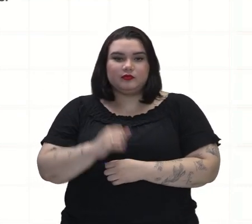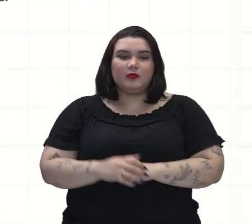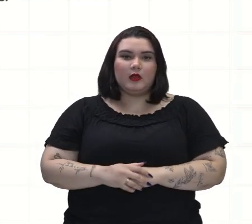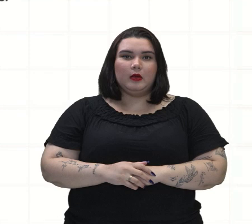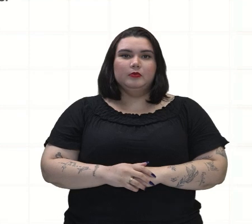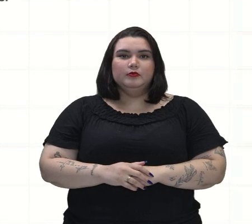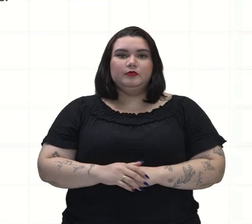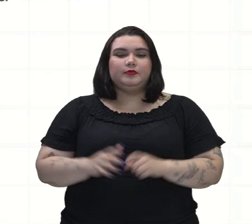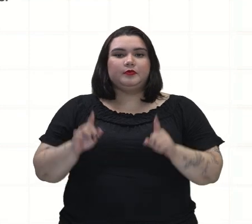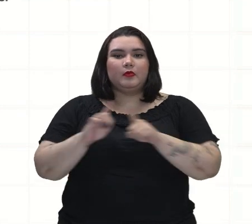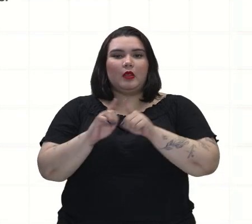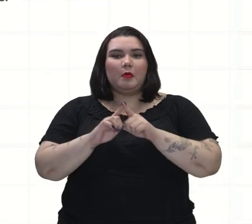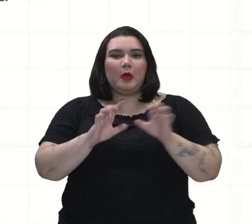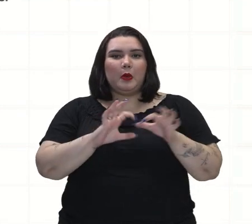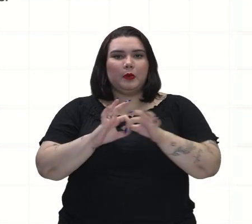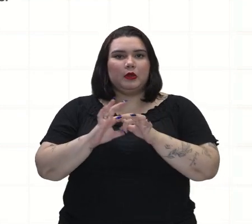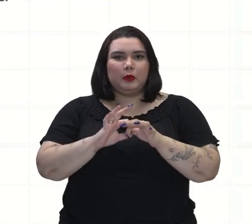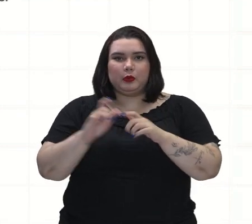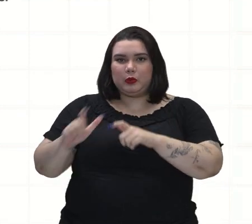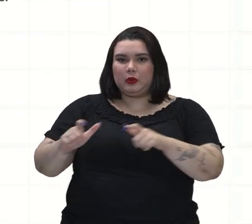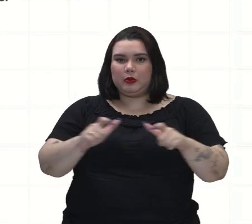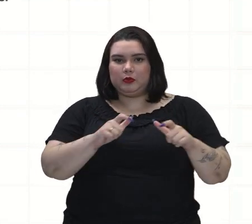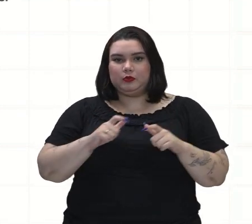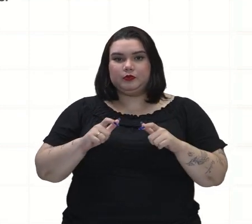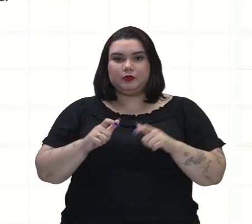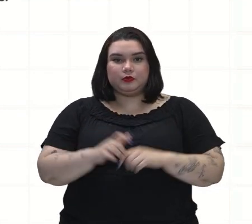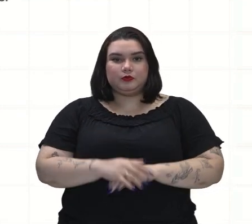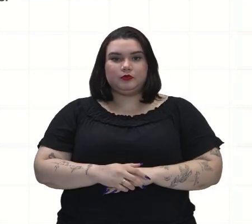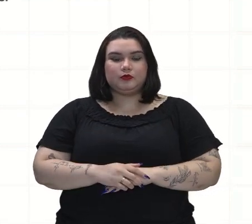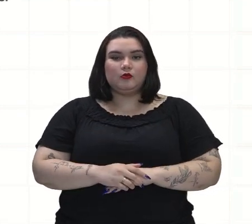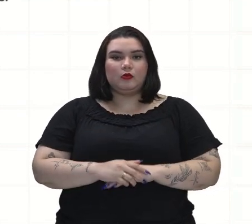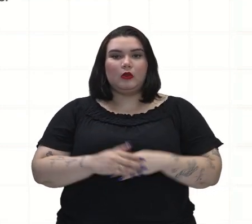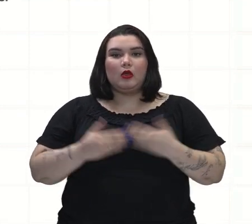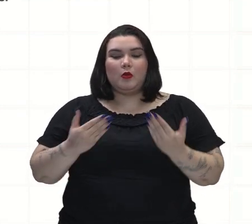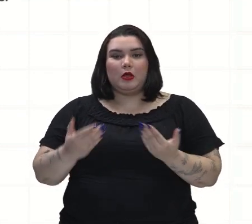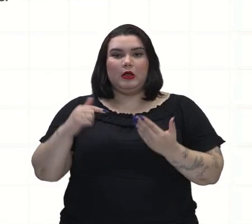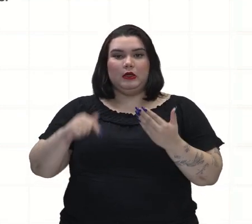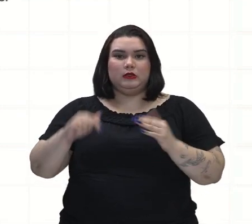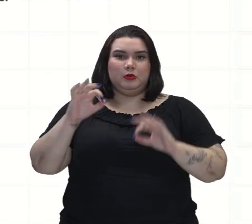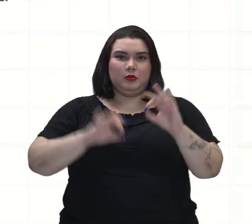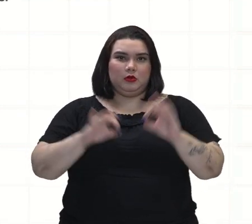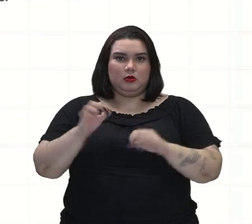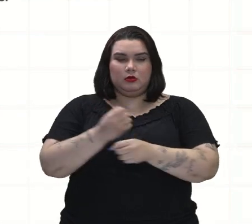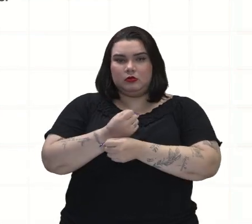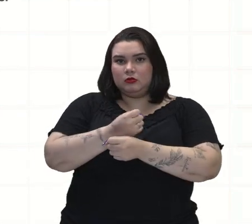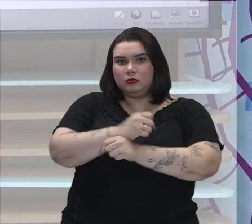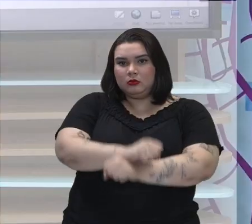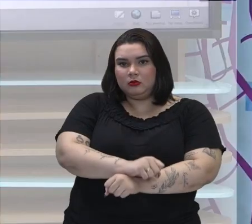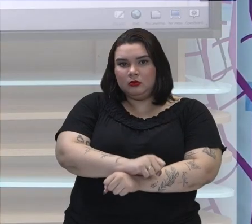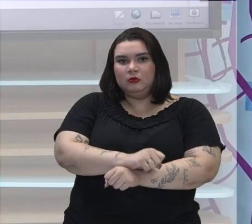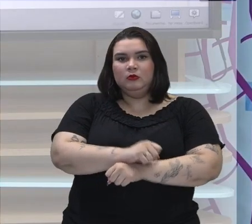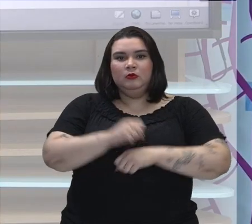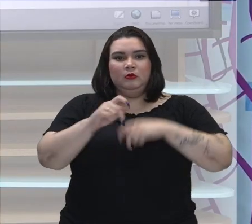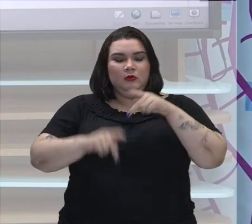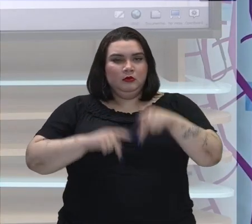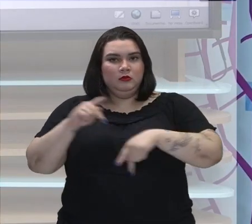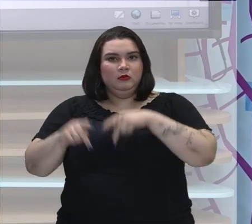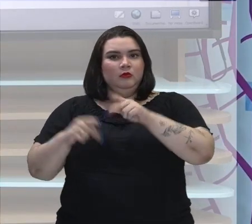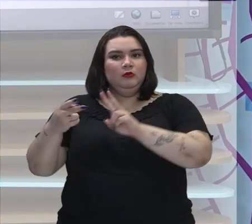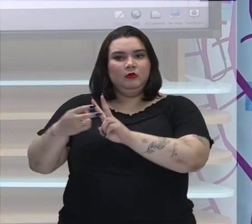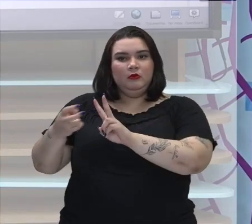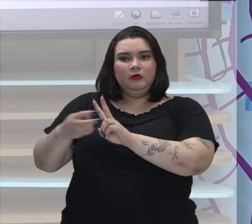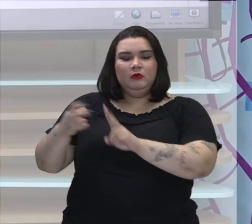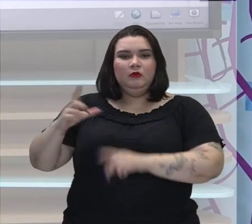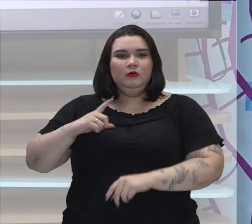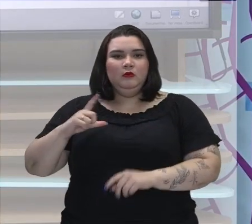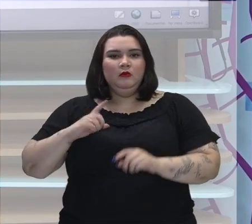Então, esse processo de escravização dos povos originários, ele